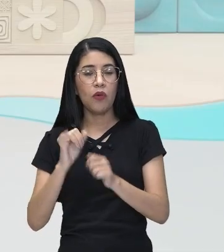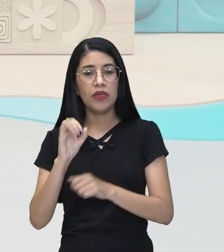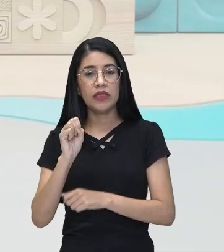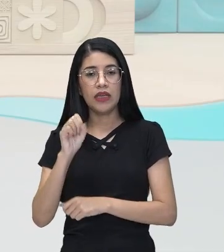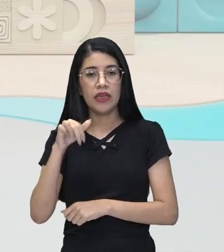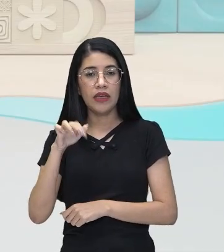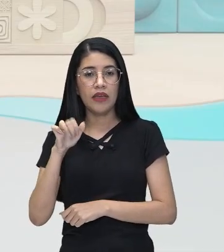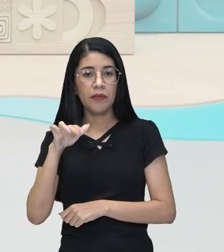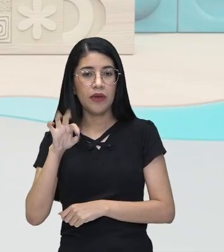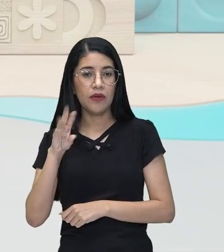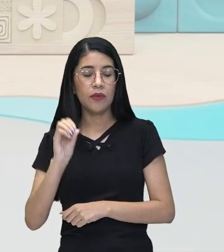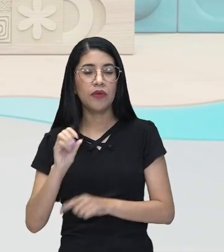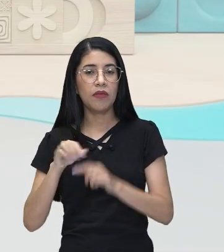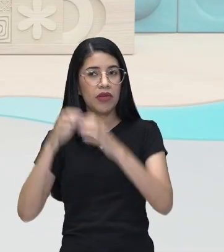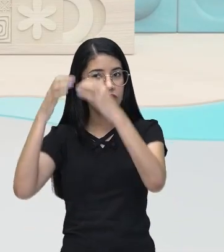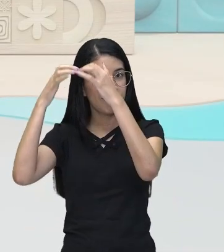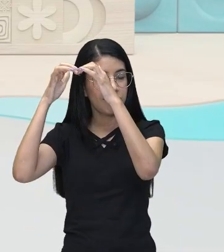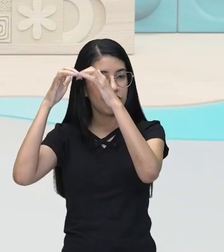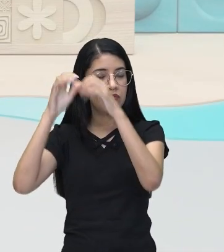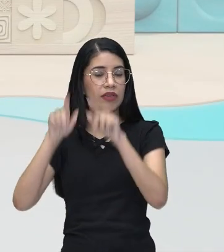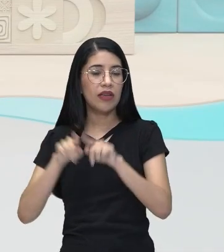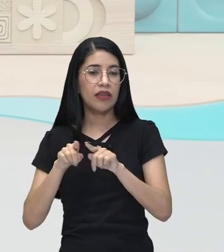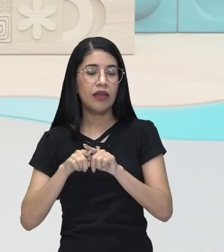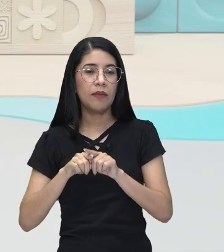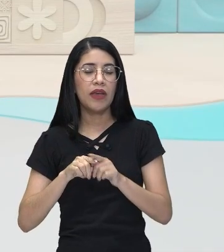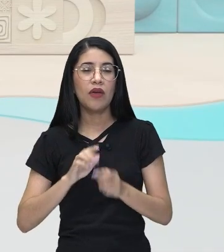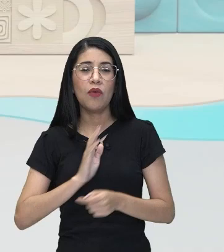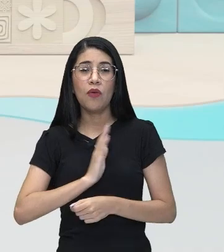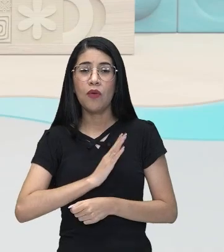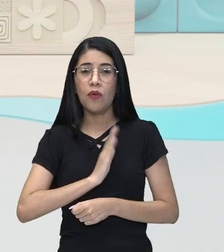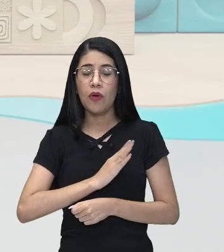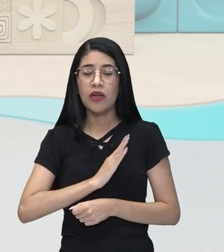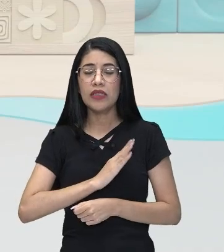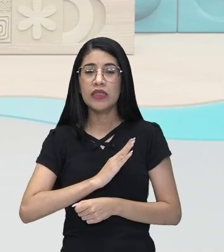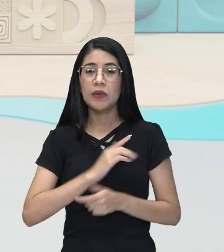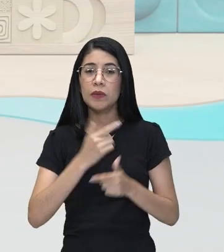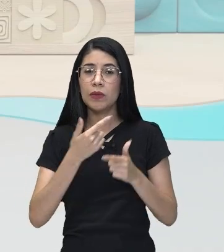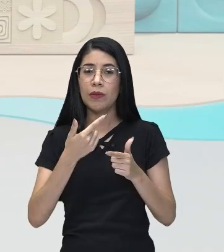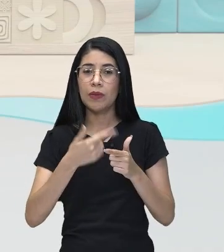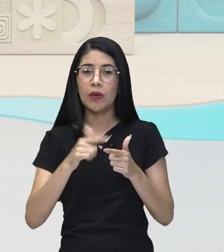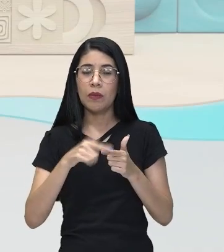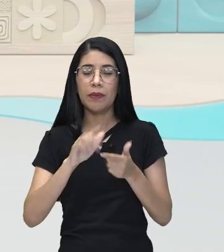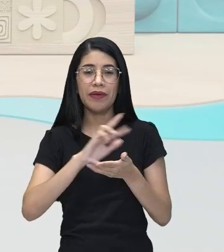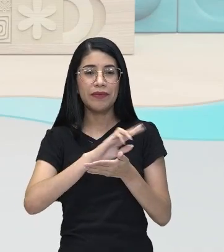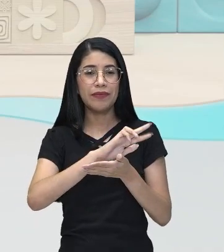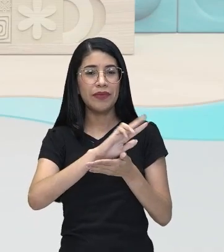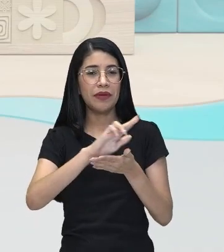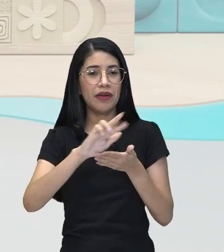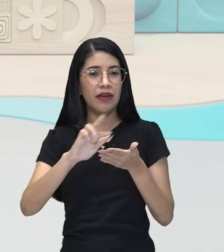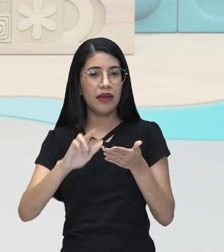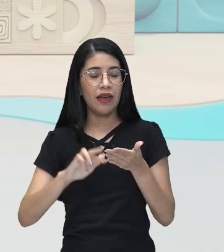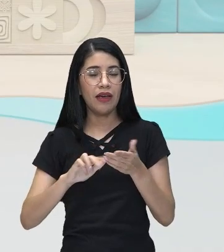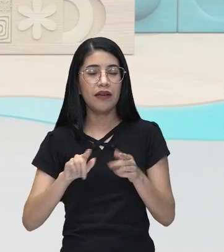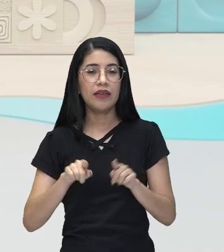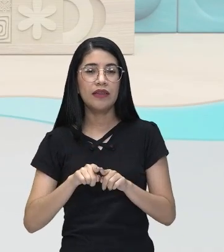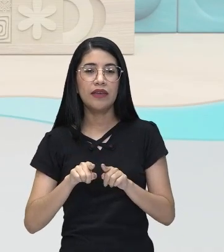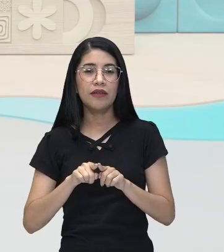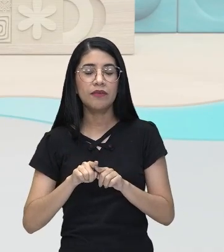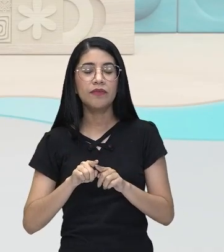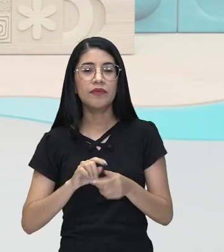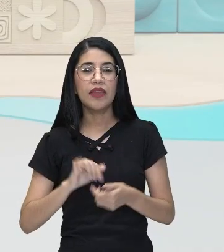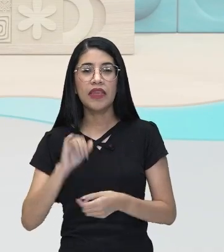acontece a nível cerebral, insuficiência cardíaca, o seu coração começa a ter problemas, né? Infarto agudo